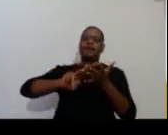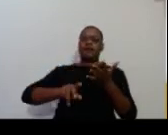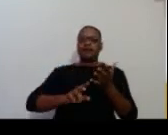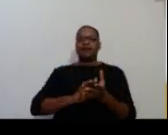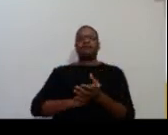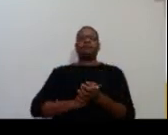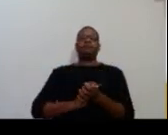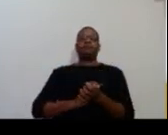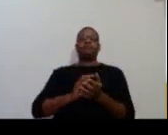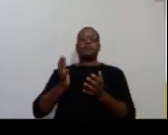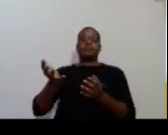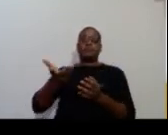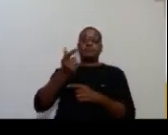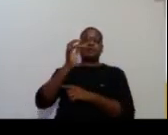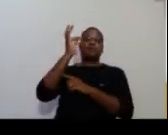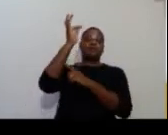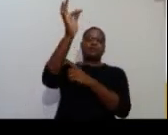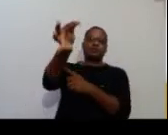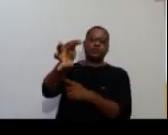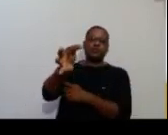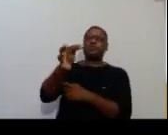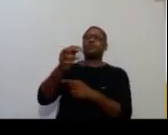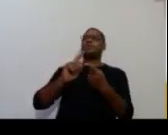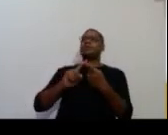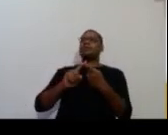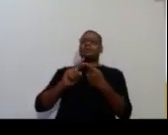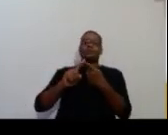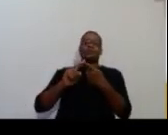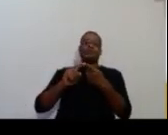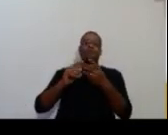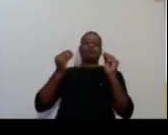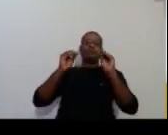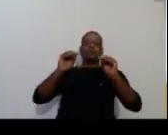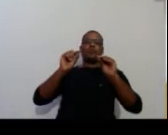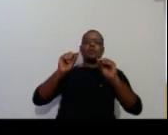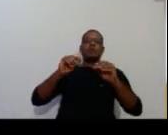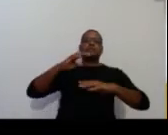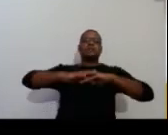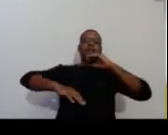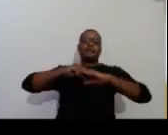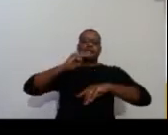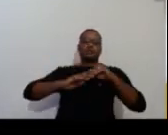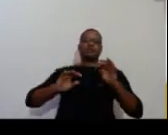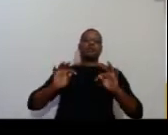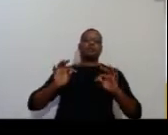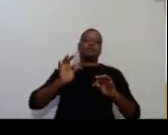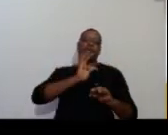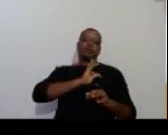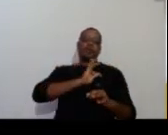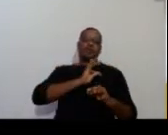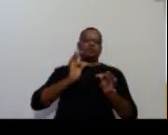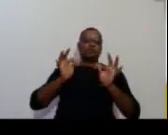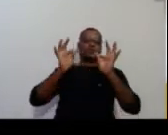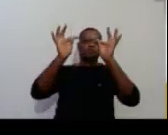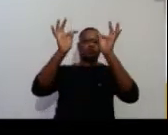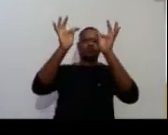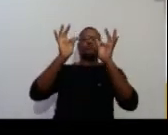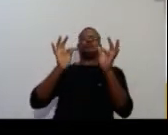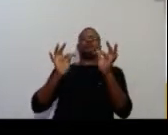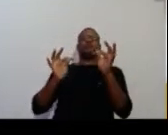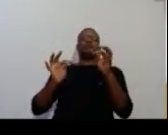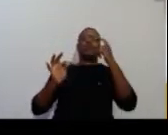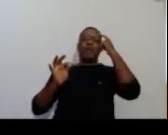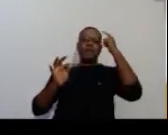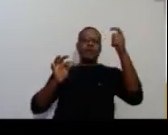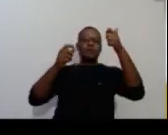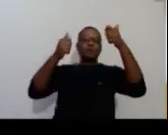do futuro. Trouxe até os serviços tecnológicos que surgiram a partir dessa necessidade. Lembra que eu falei que tecnologia